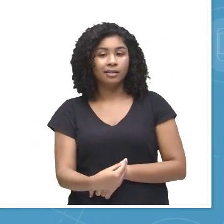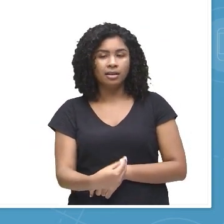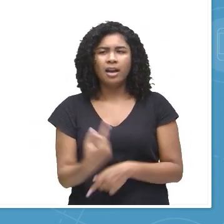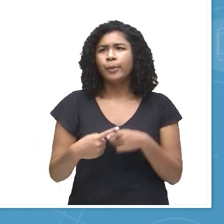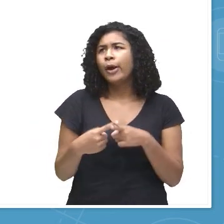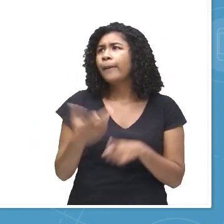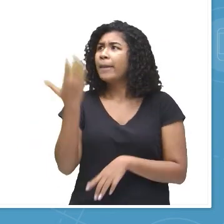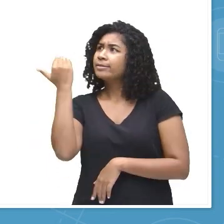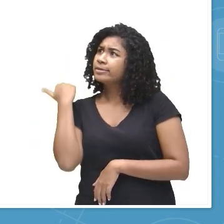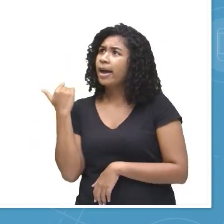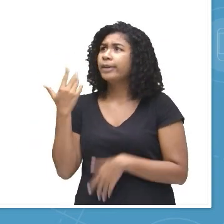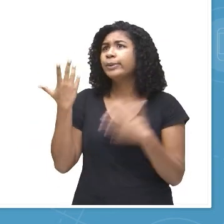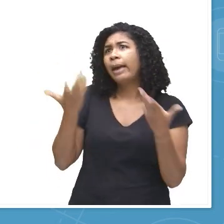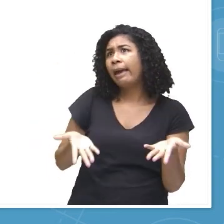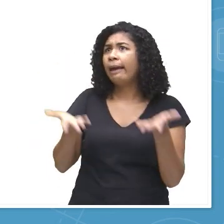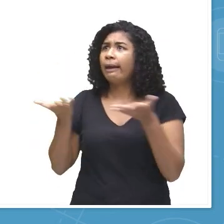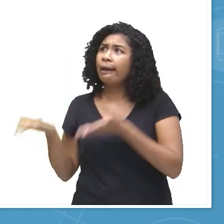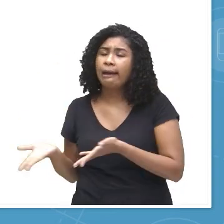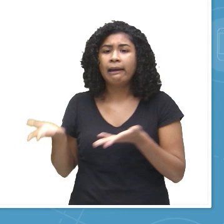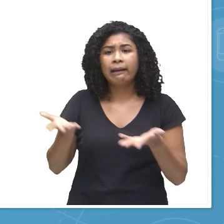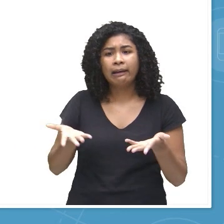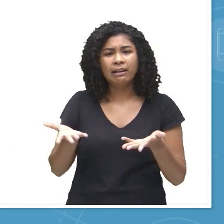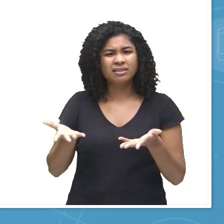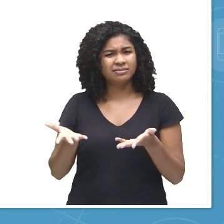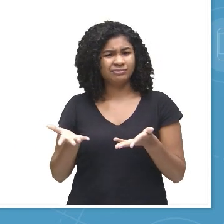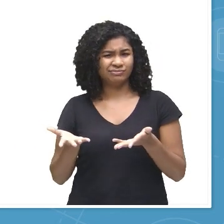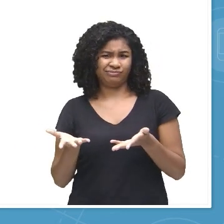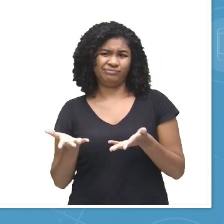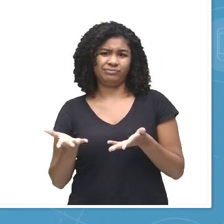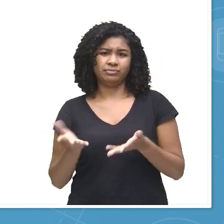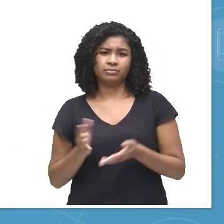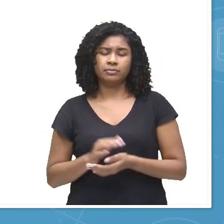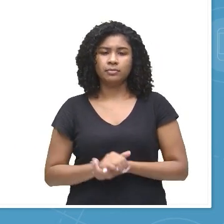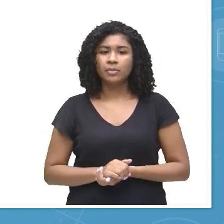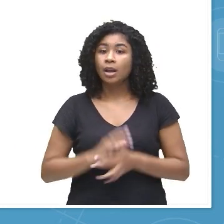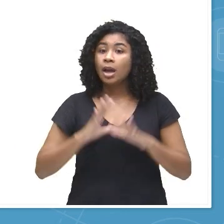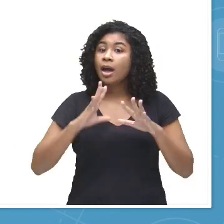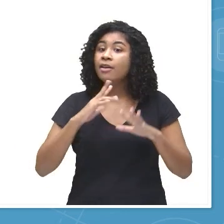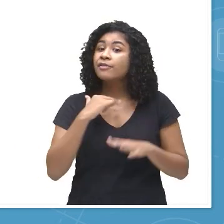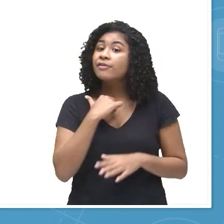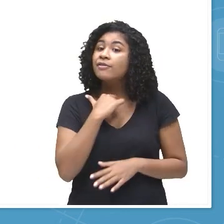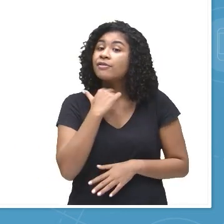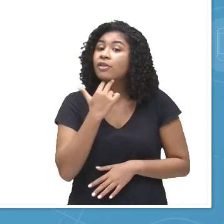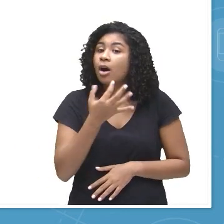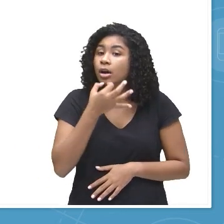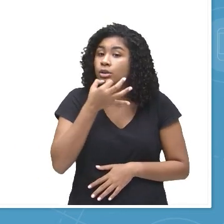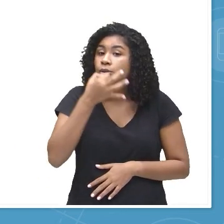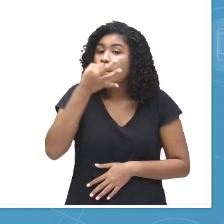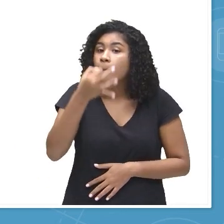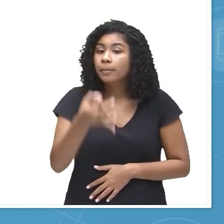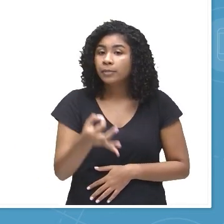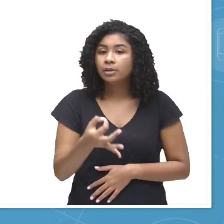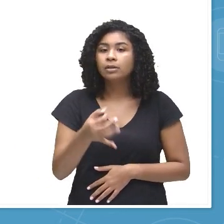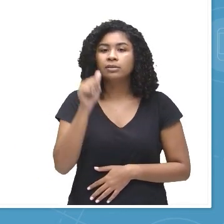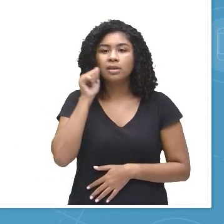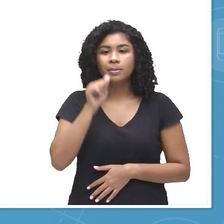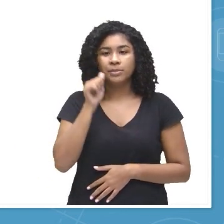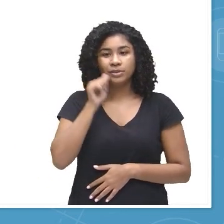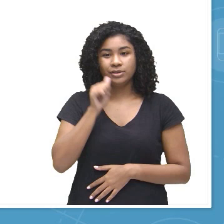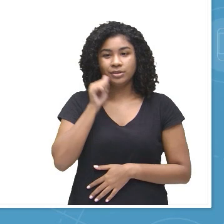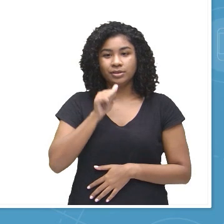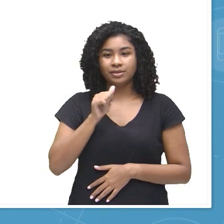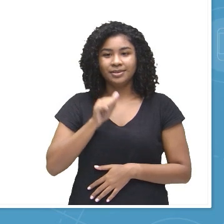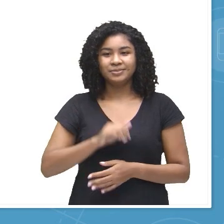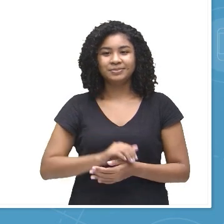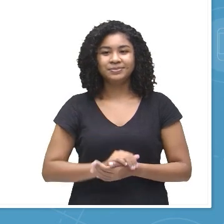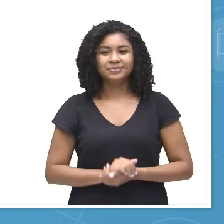assim, era assado, tá? Então, tudo aqui, olha, é a voz da menina, da filha, tá? E